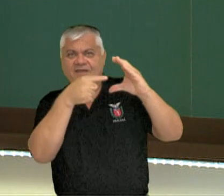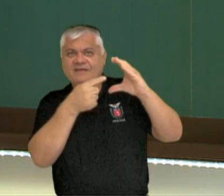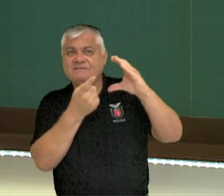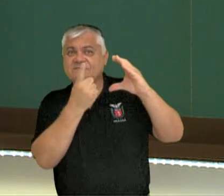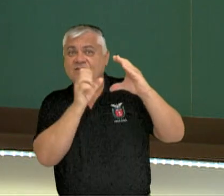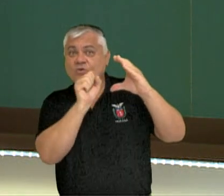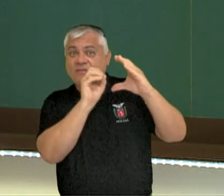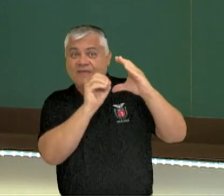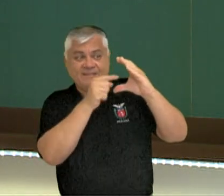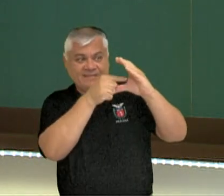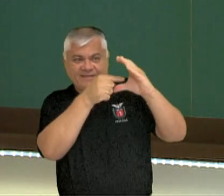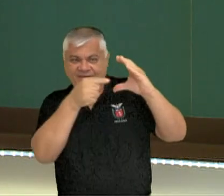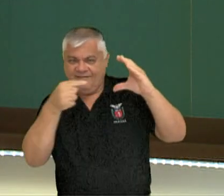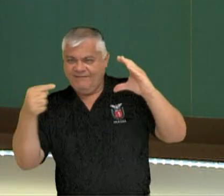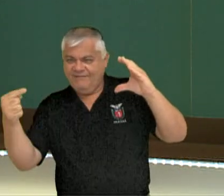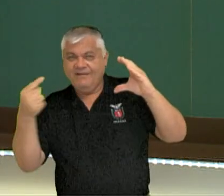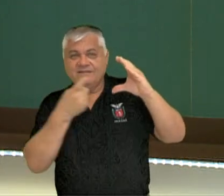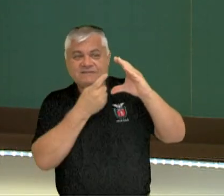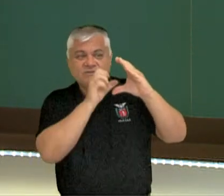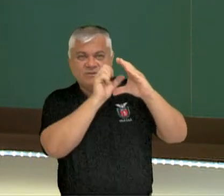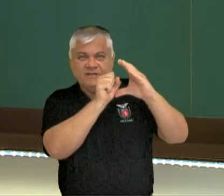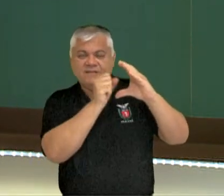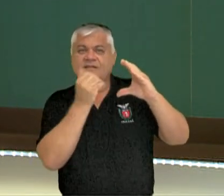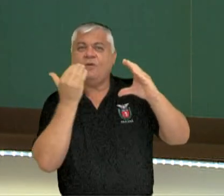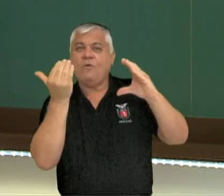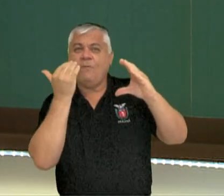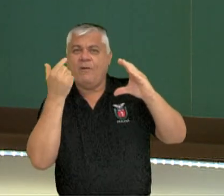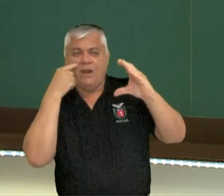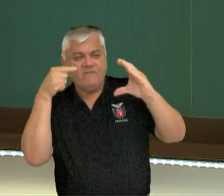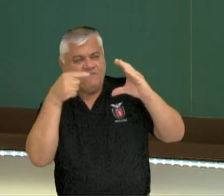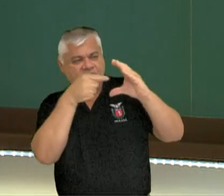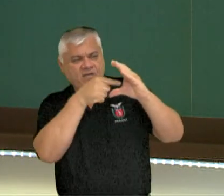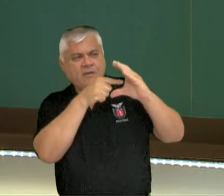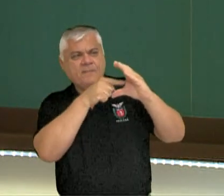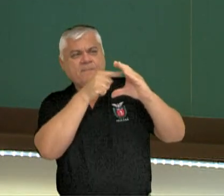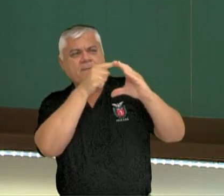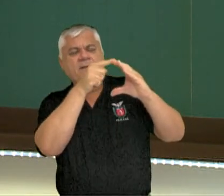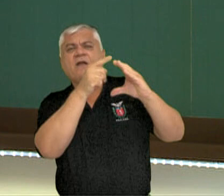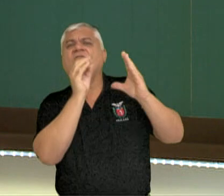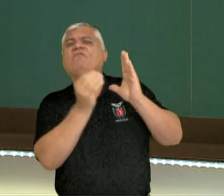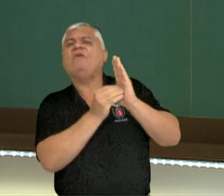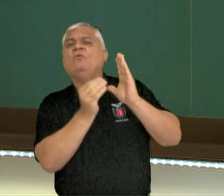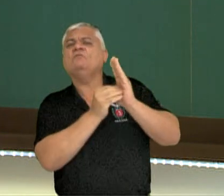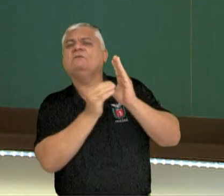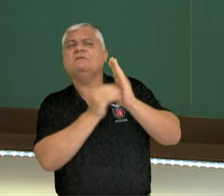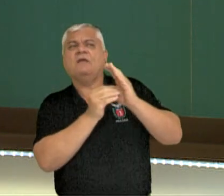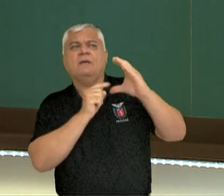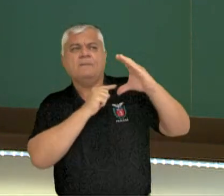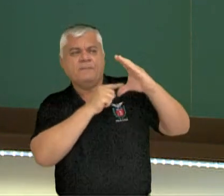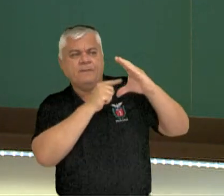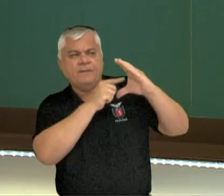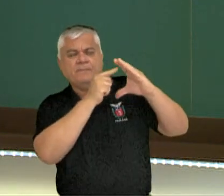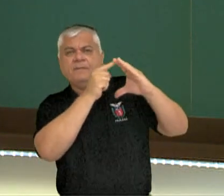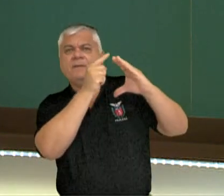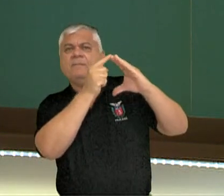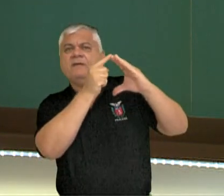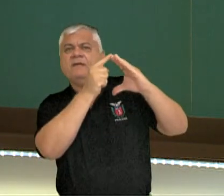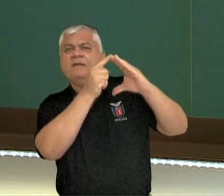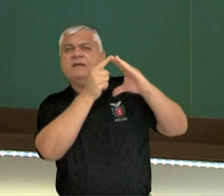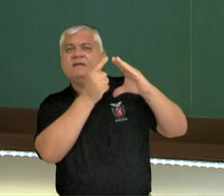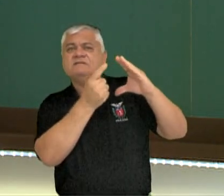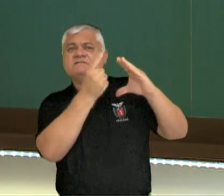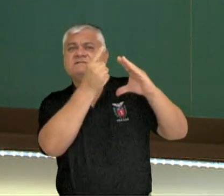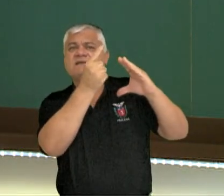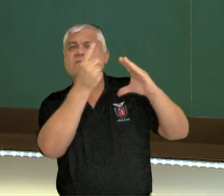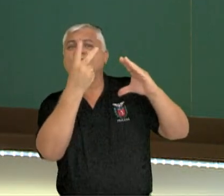X é o 180 graus. Então, comparar é você ver quanto falta para chegar até lá, né? Então, de 180 para